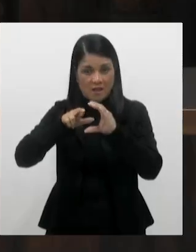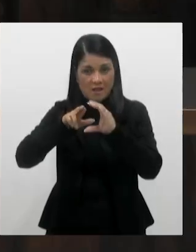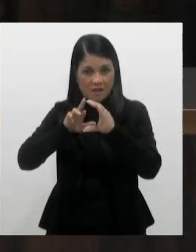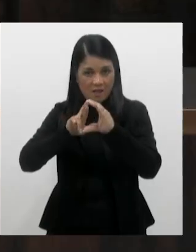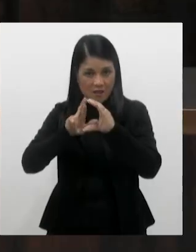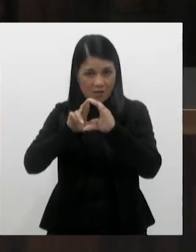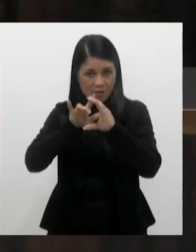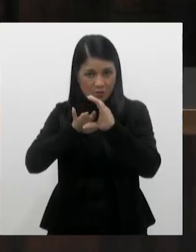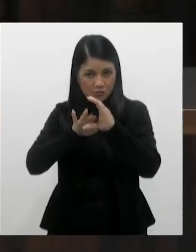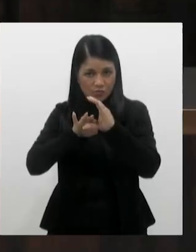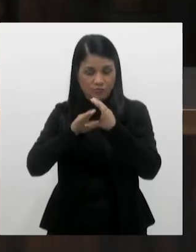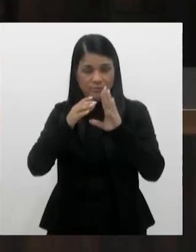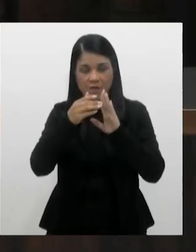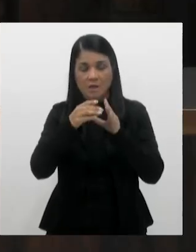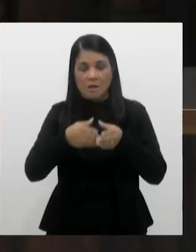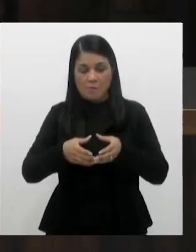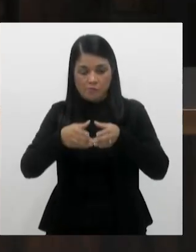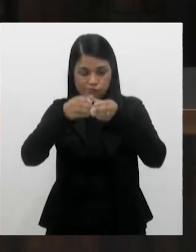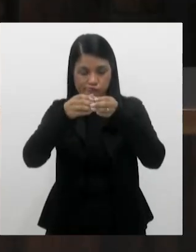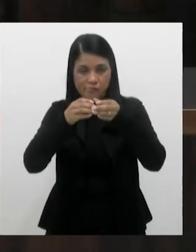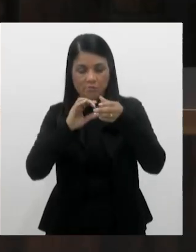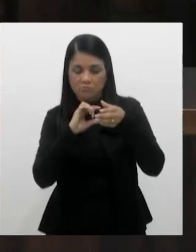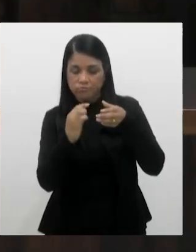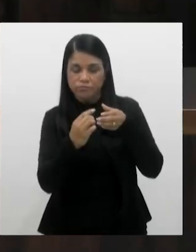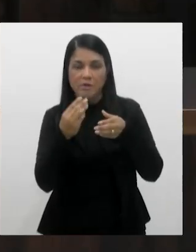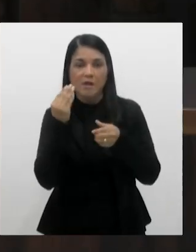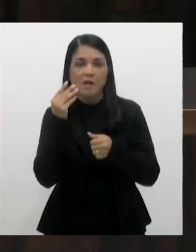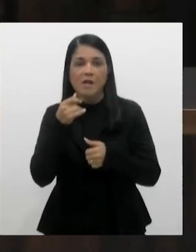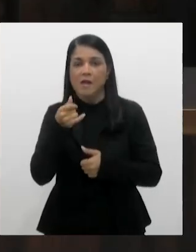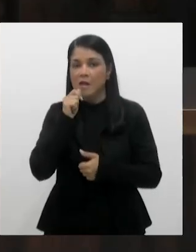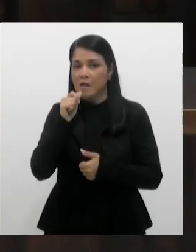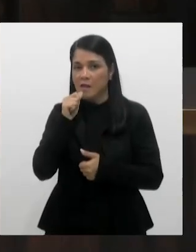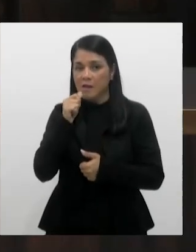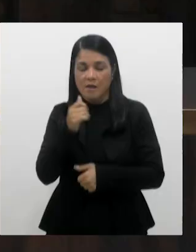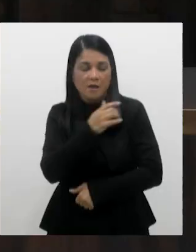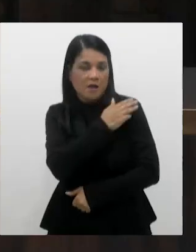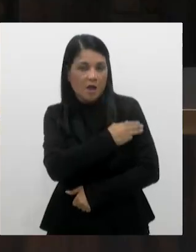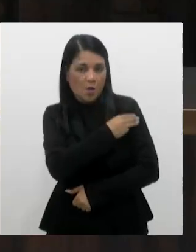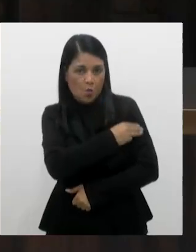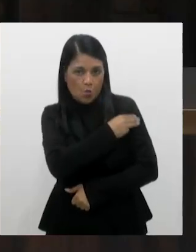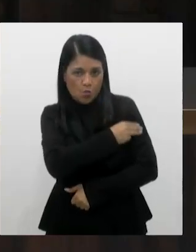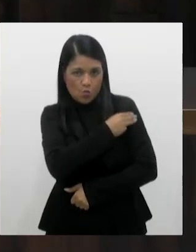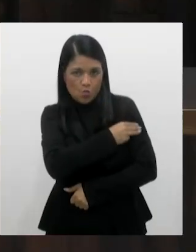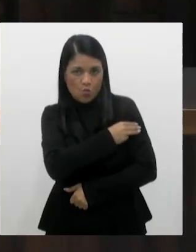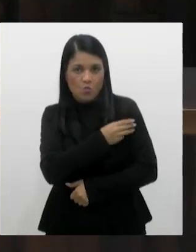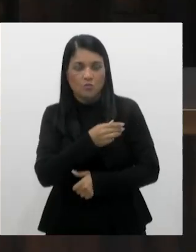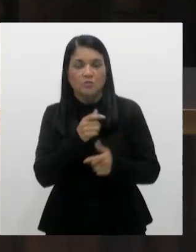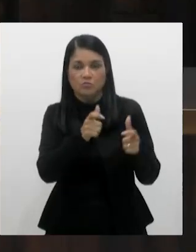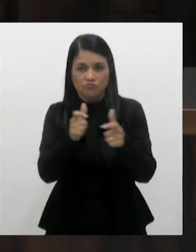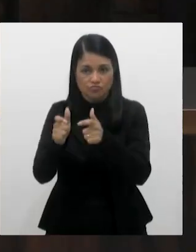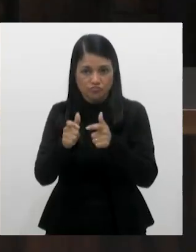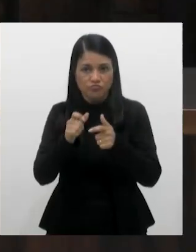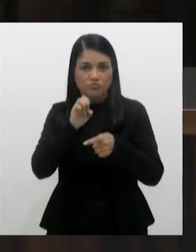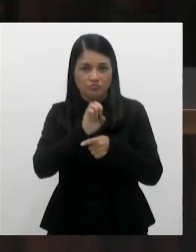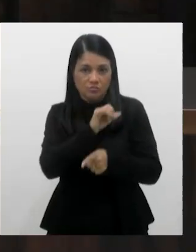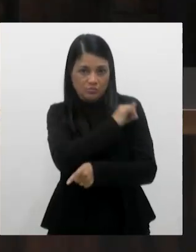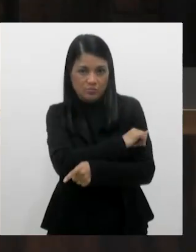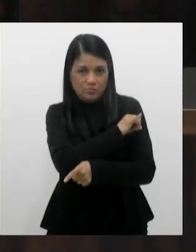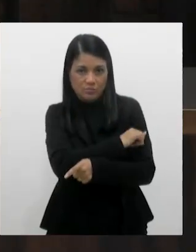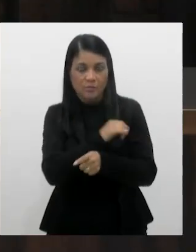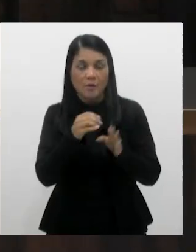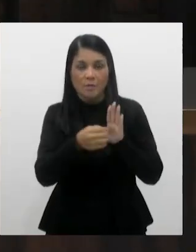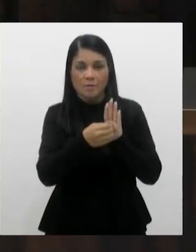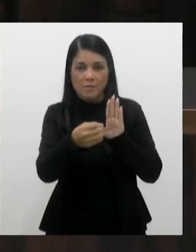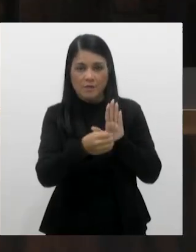de bebidas alcoólicas comercializadas no Estado do Rio de Janeiro e da outras providências, pendendo de pareceres das